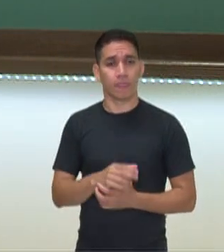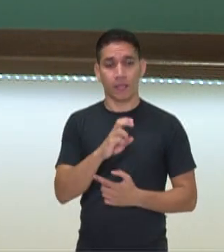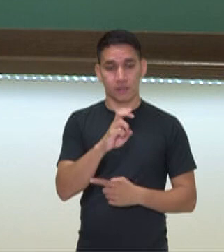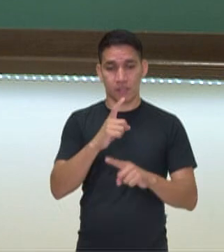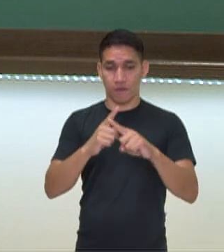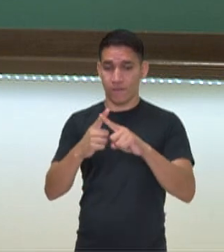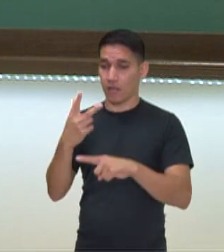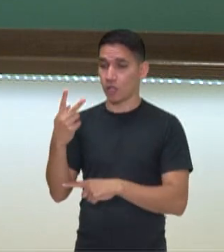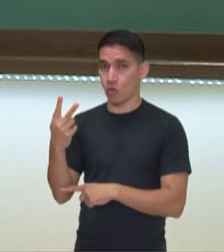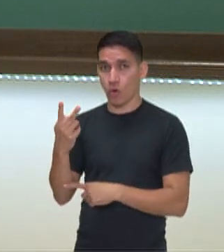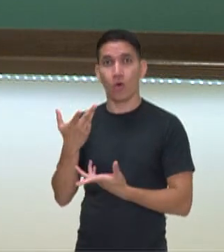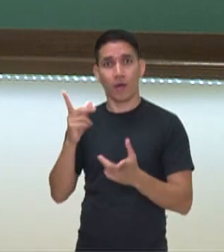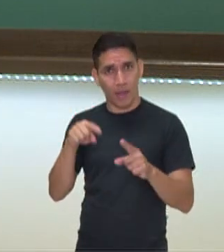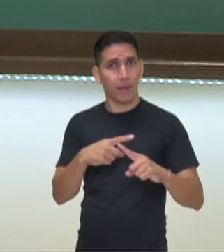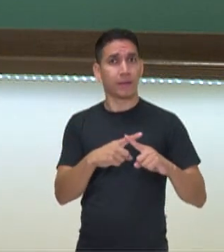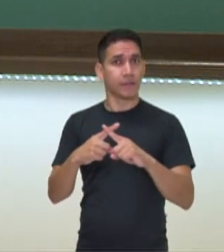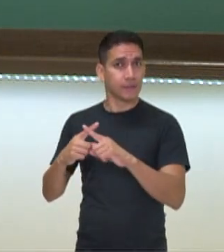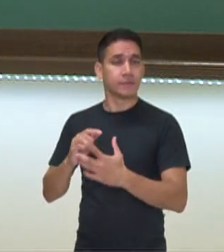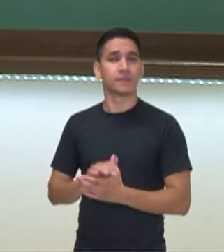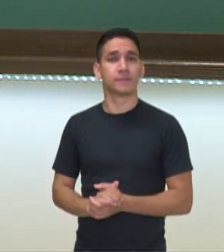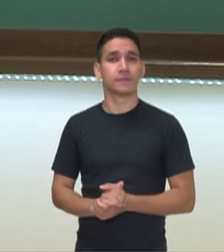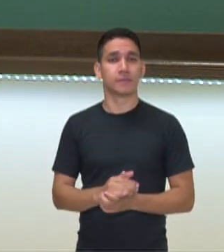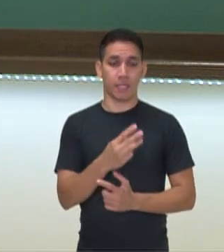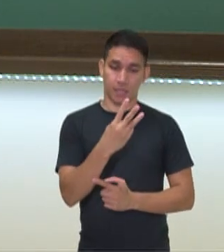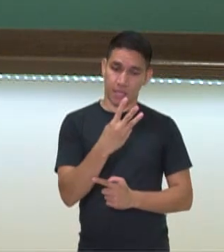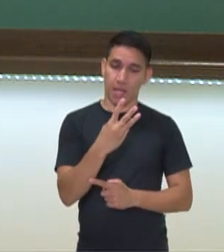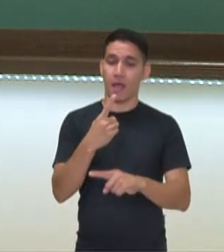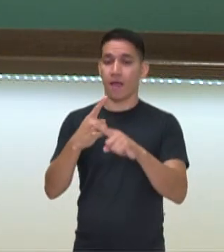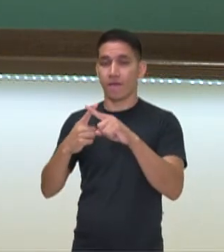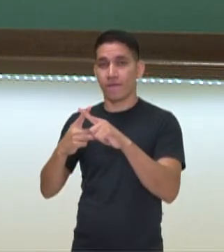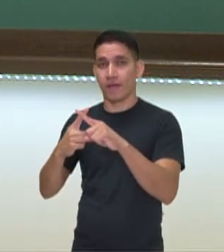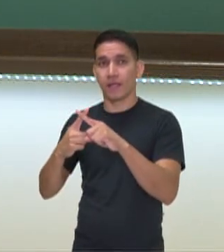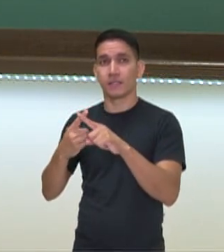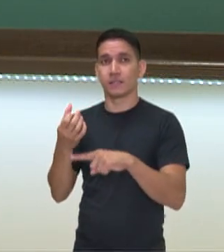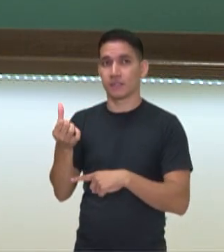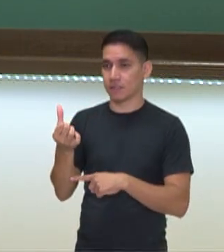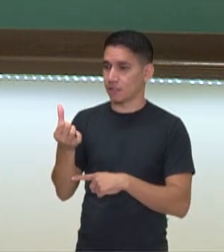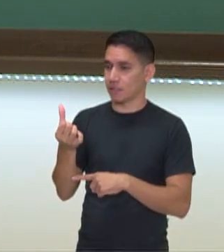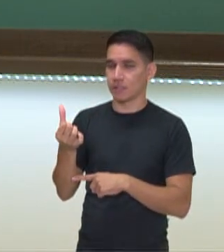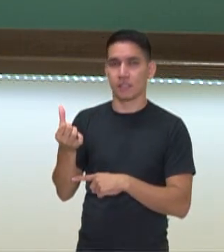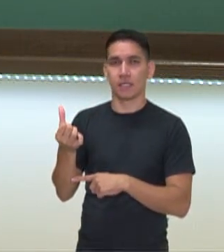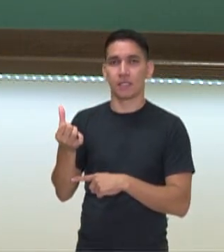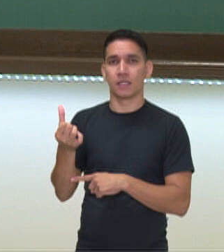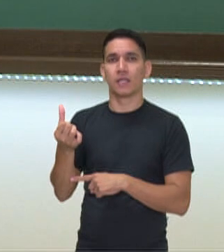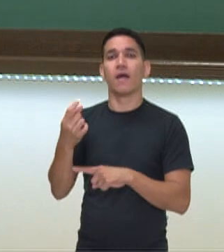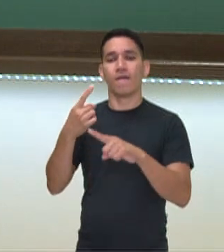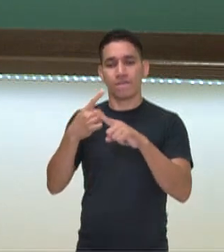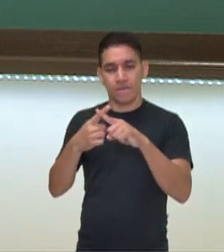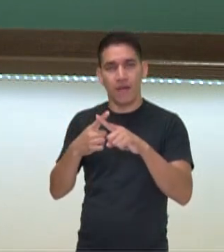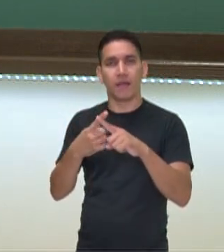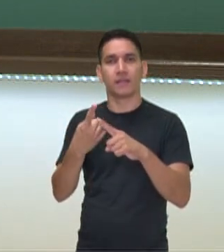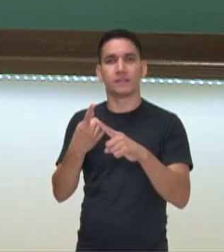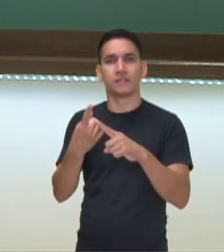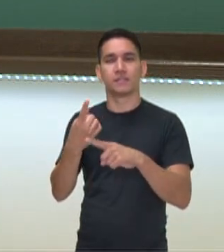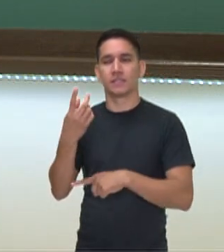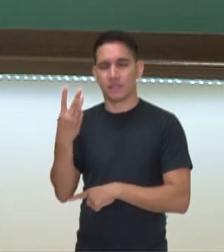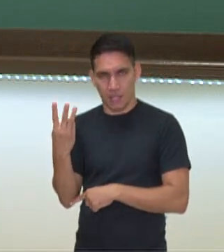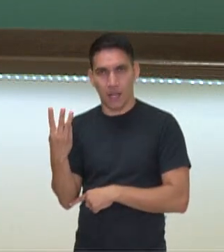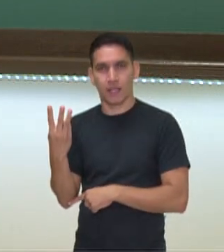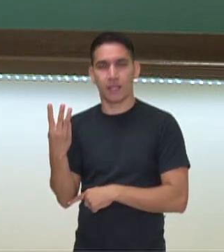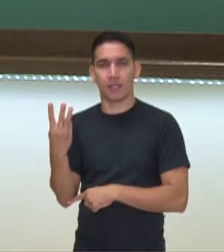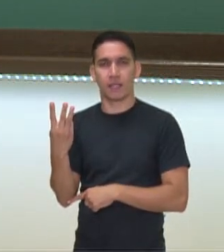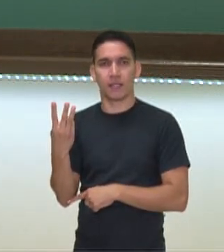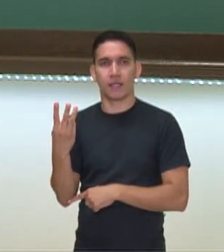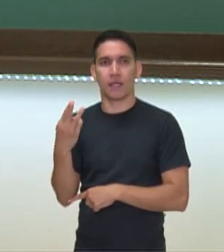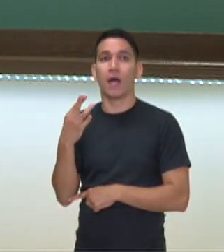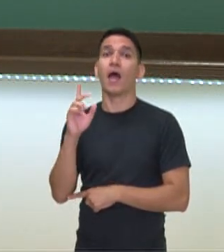5 vezes 12 não é uma multiplicação? E 3 vezes 6 vezes 3 vezes